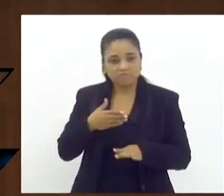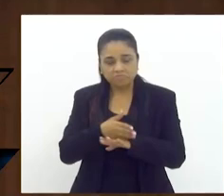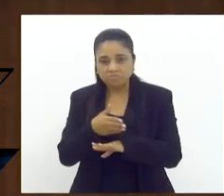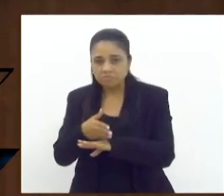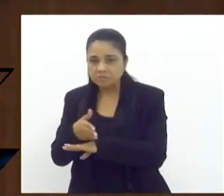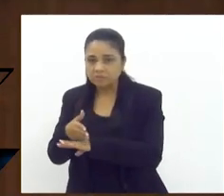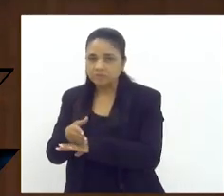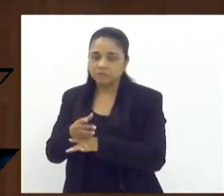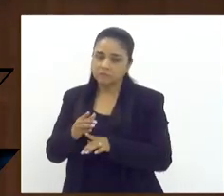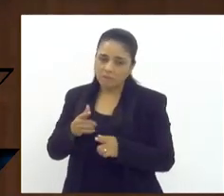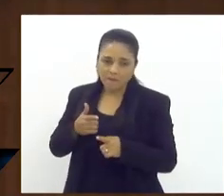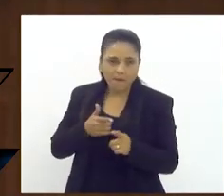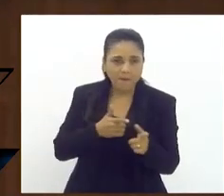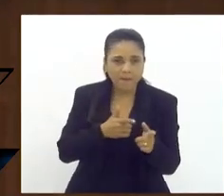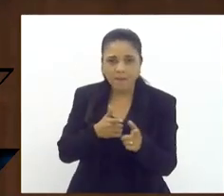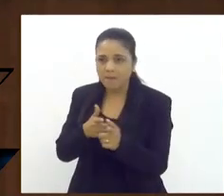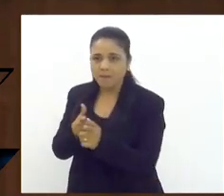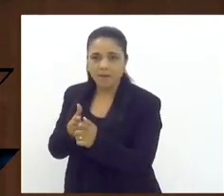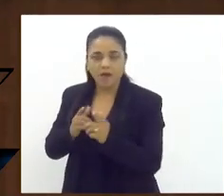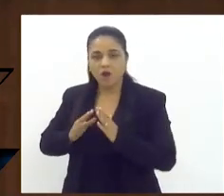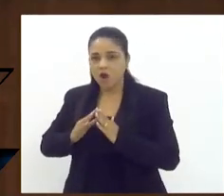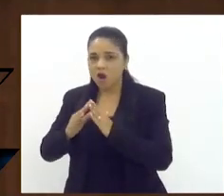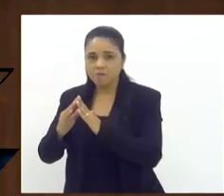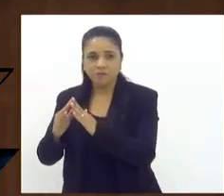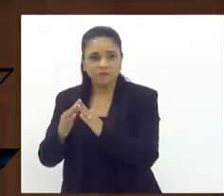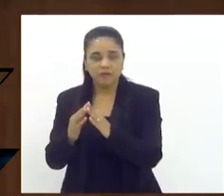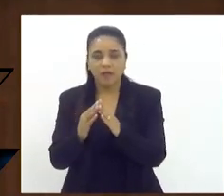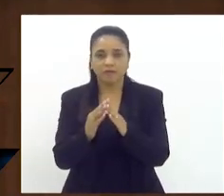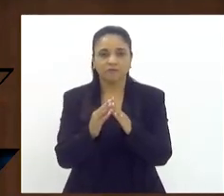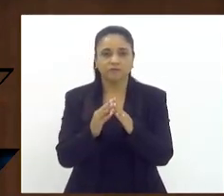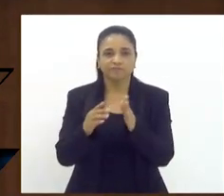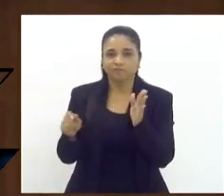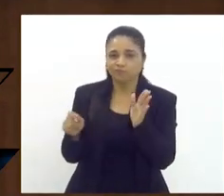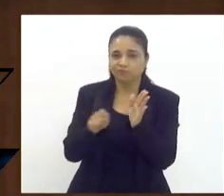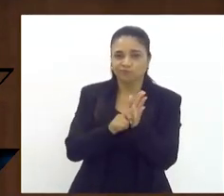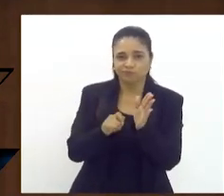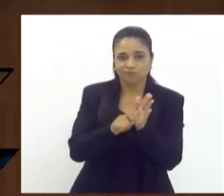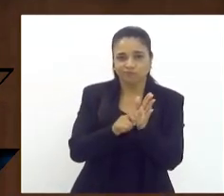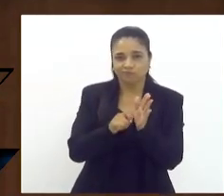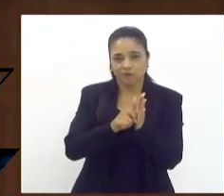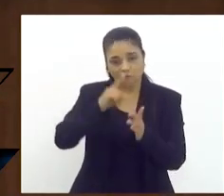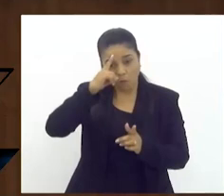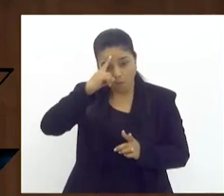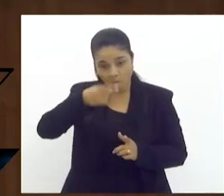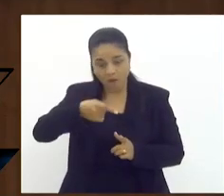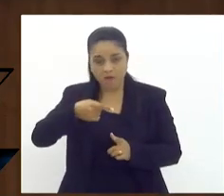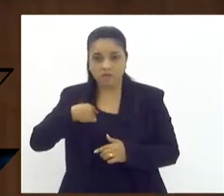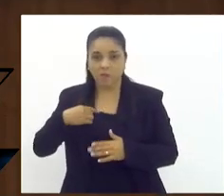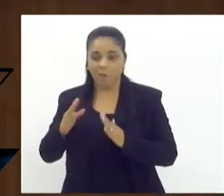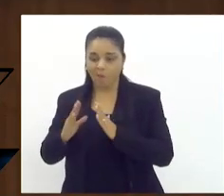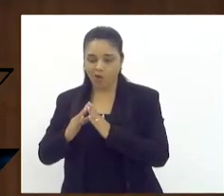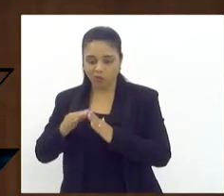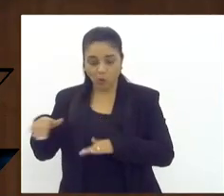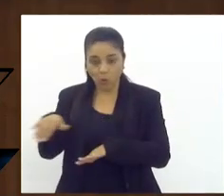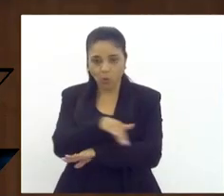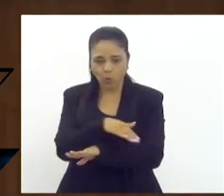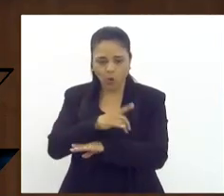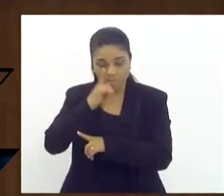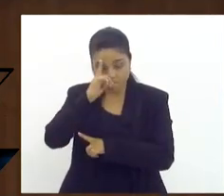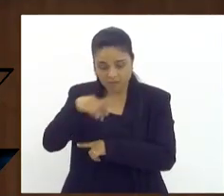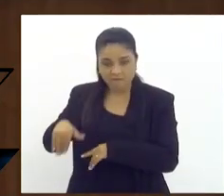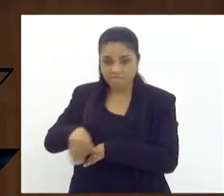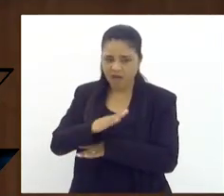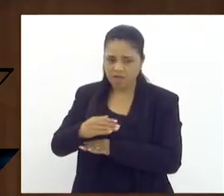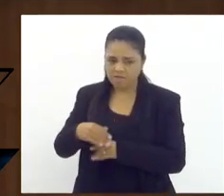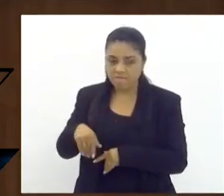Presidente infelizmente na comunidade o tráfico muitas vezes manda um morador Ir para Rua manda ir